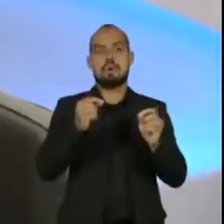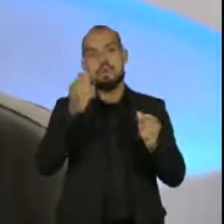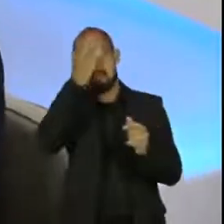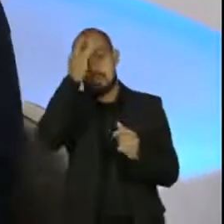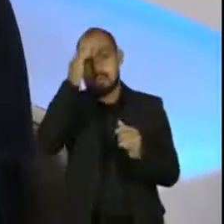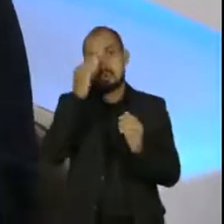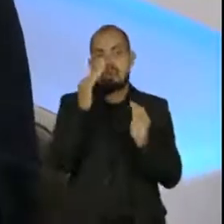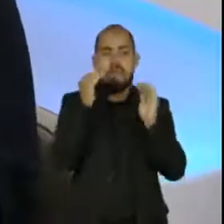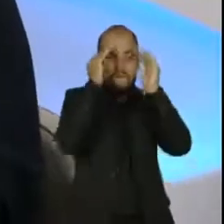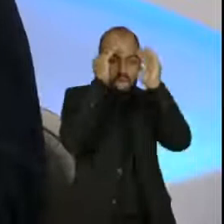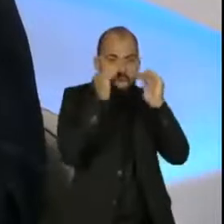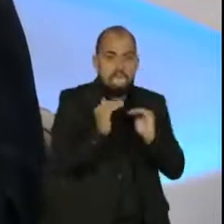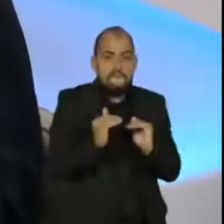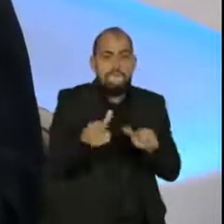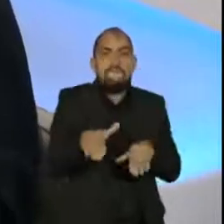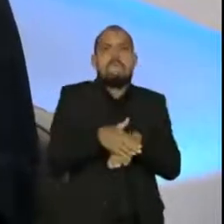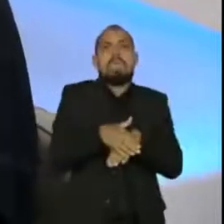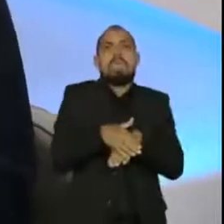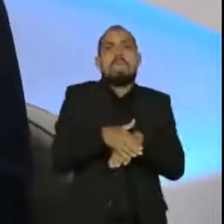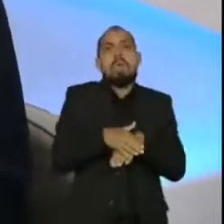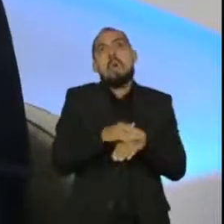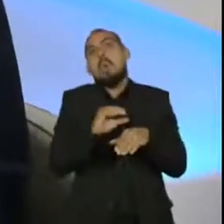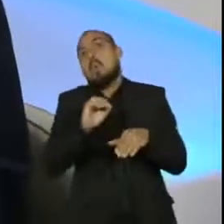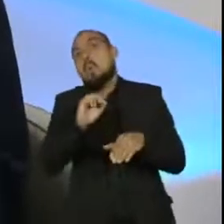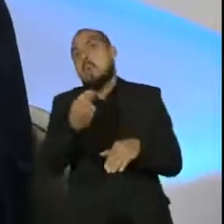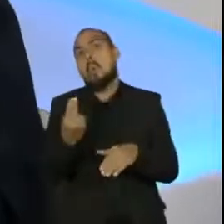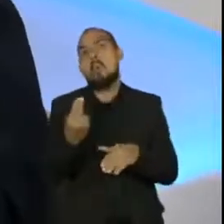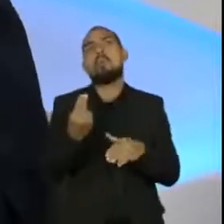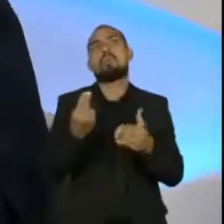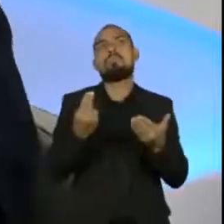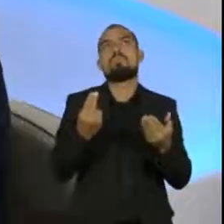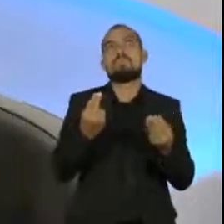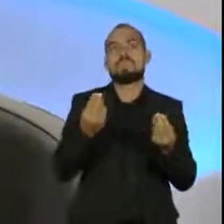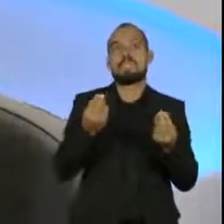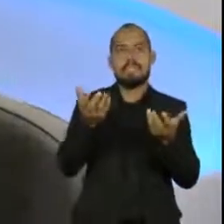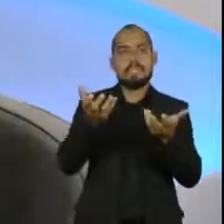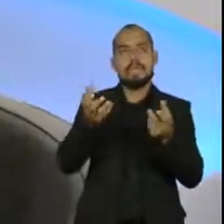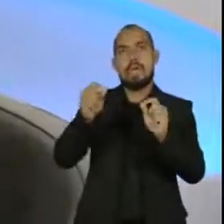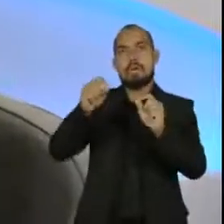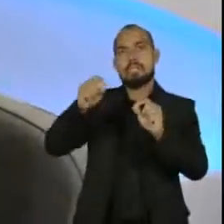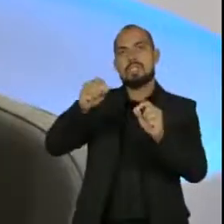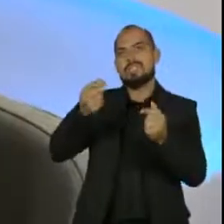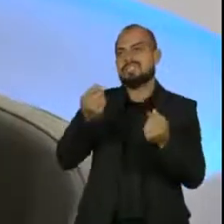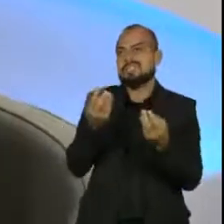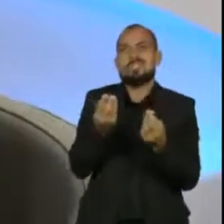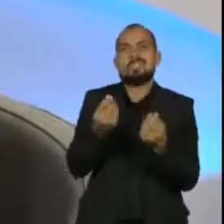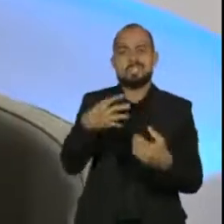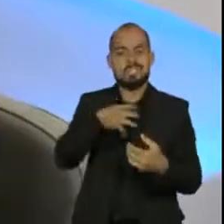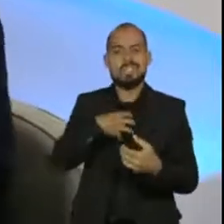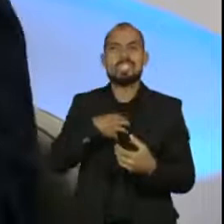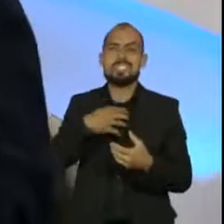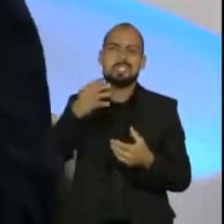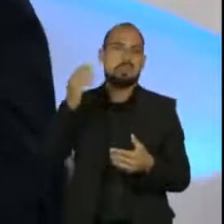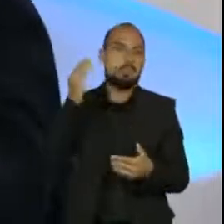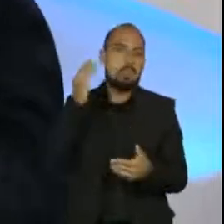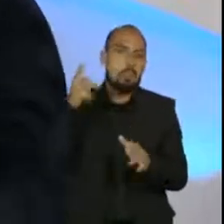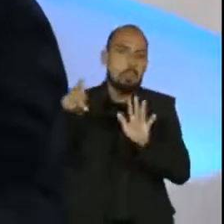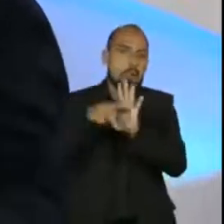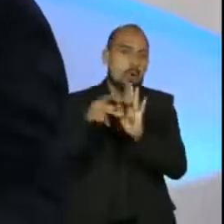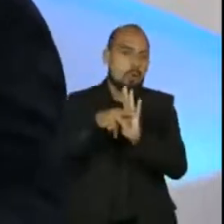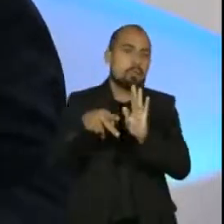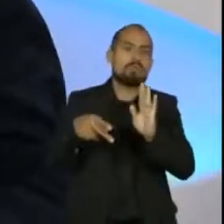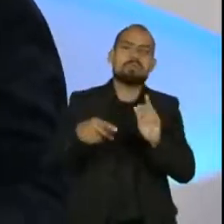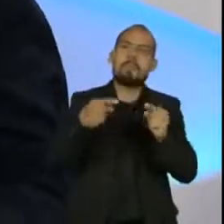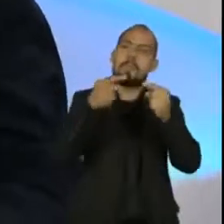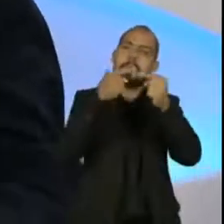Submisso que querem o pai se querem um Parlamento que seja um puxadinho do Palácio ou se querem